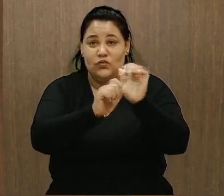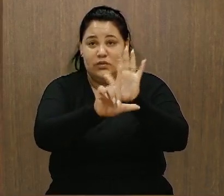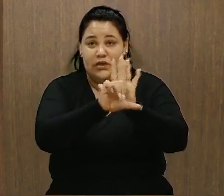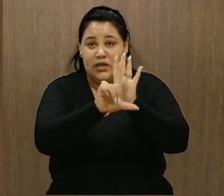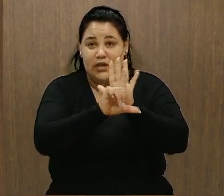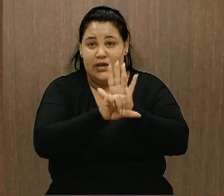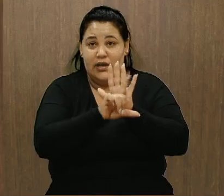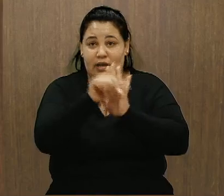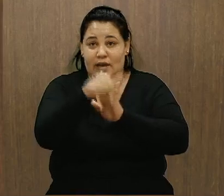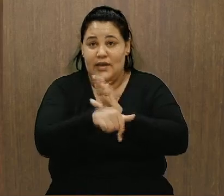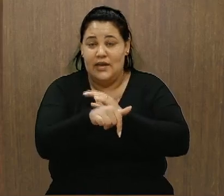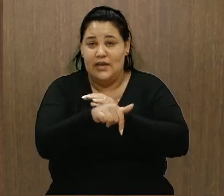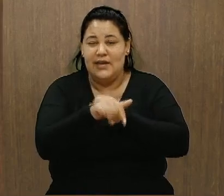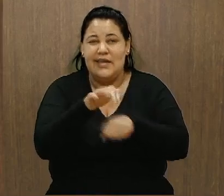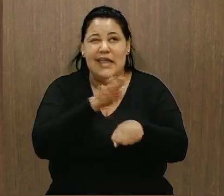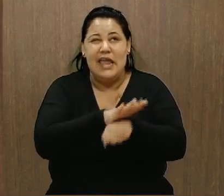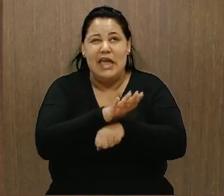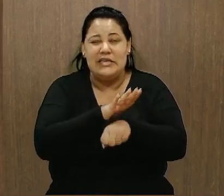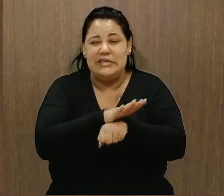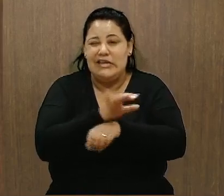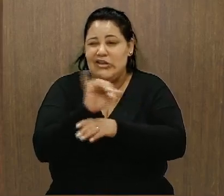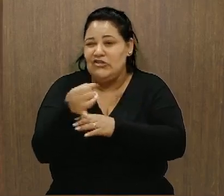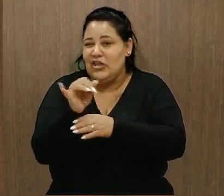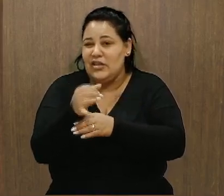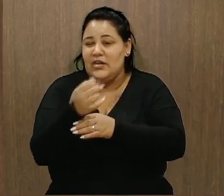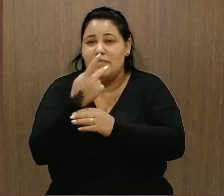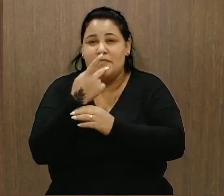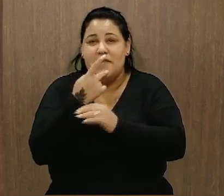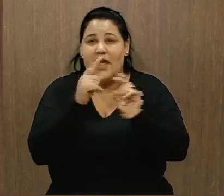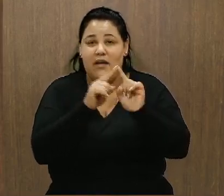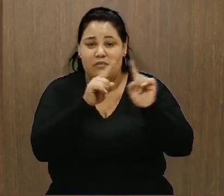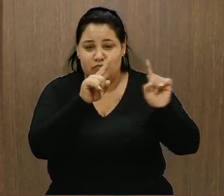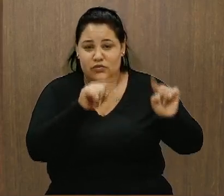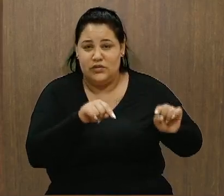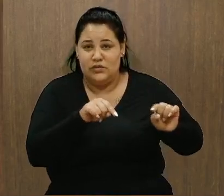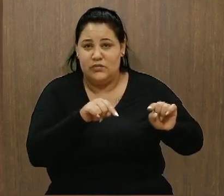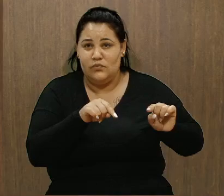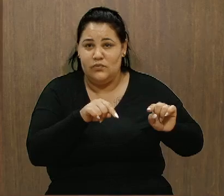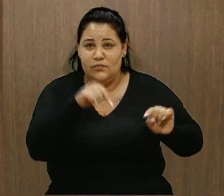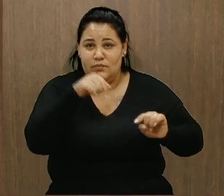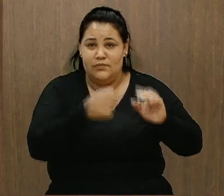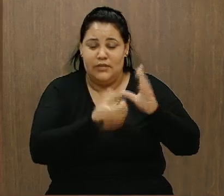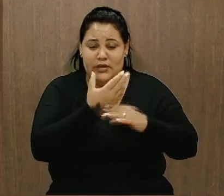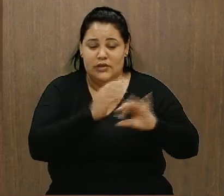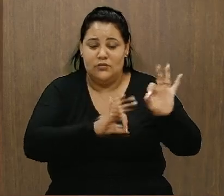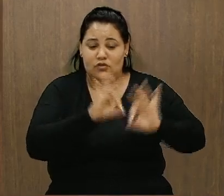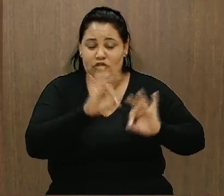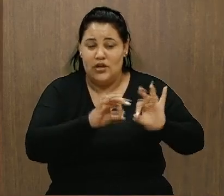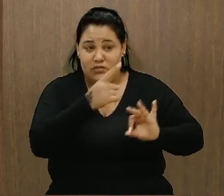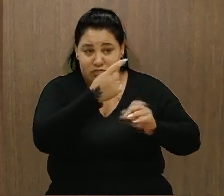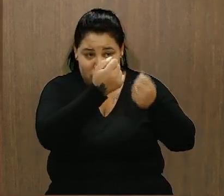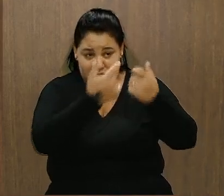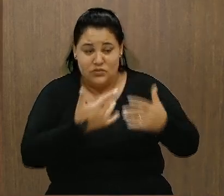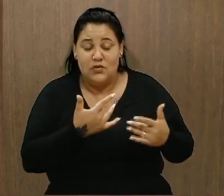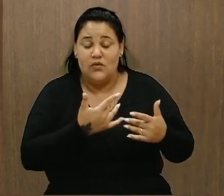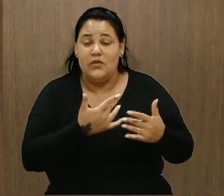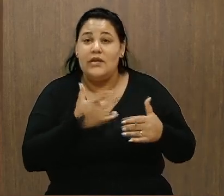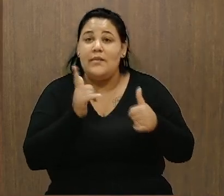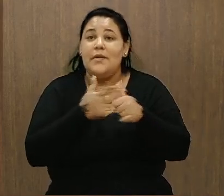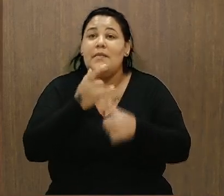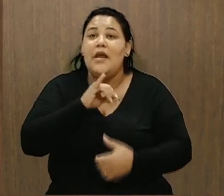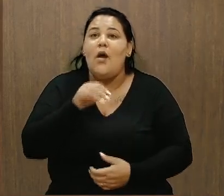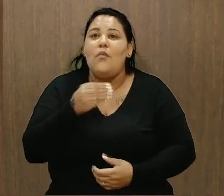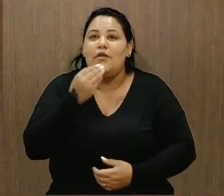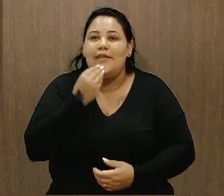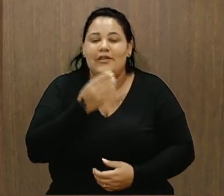sessão extraordinária em janeiro, de cargos para elaboração desses projetos que o senhor se refere. E na primeira oportunidade